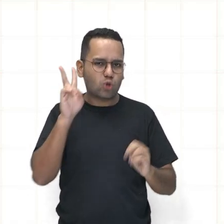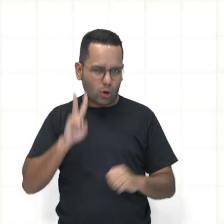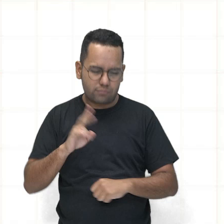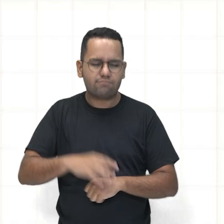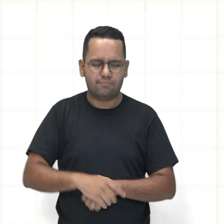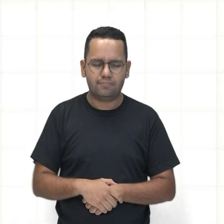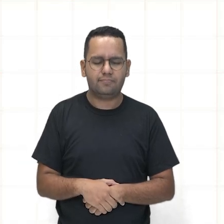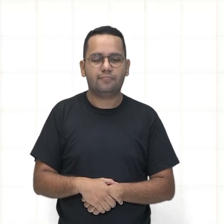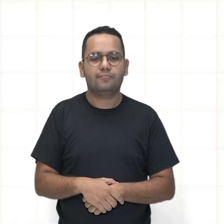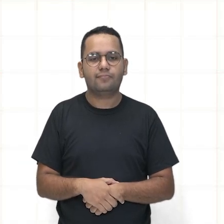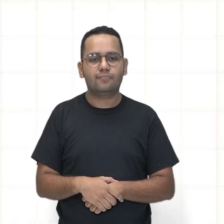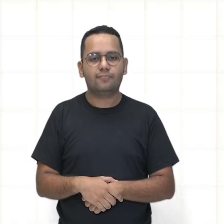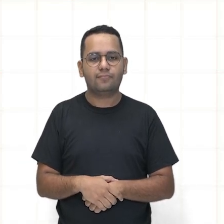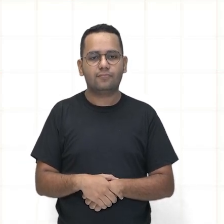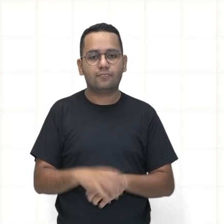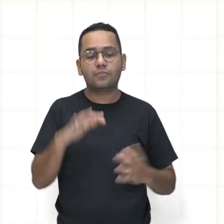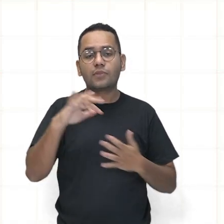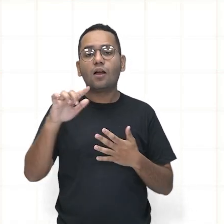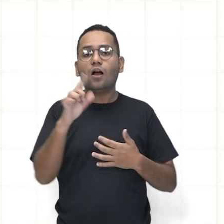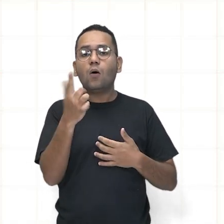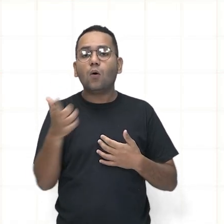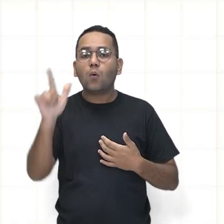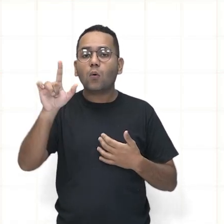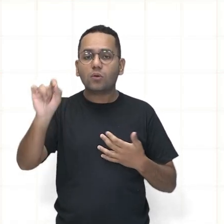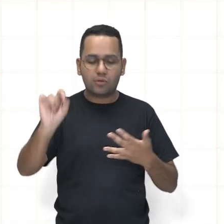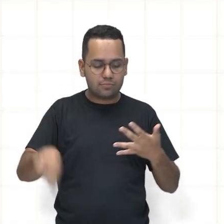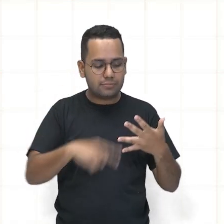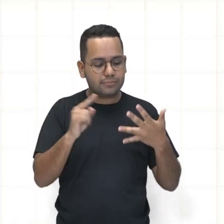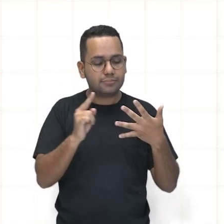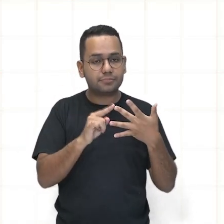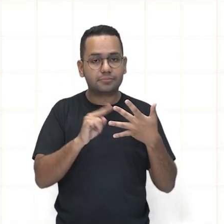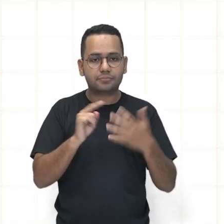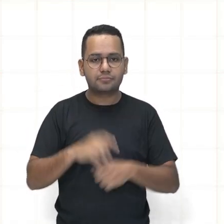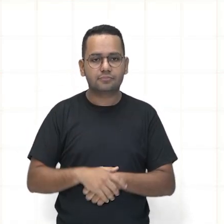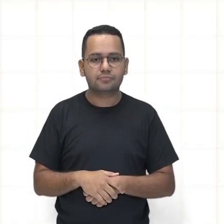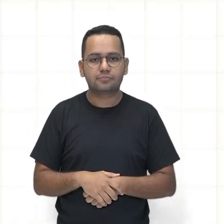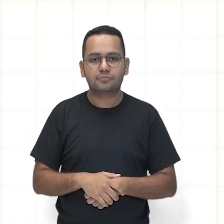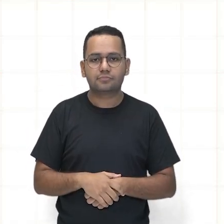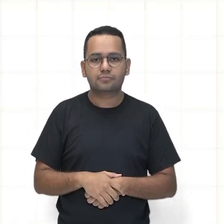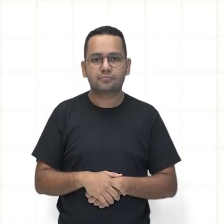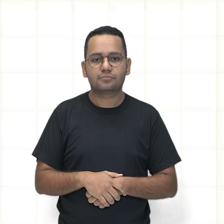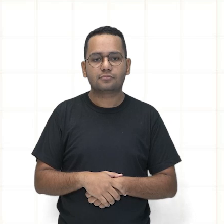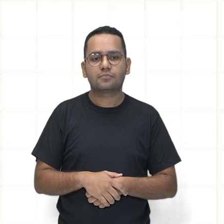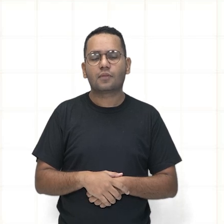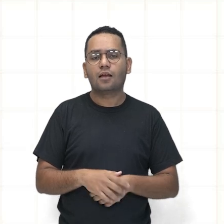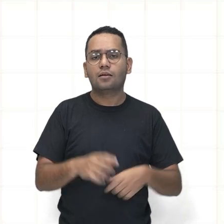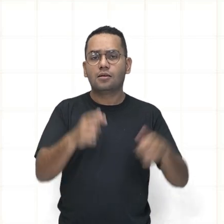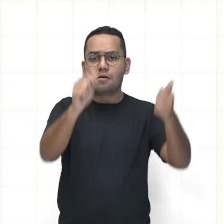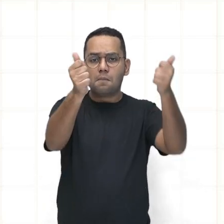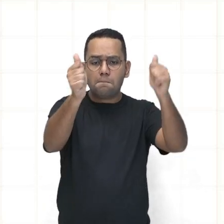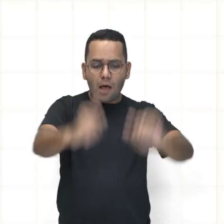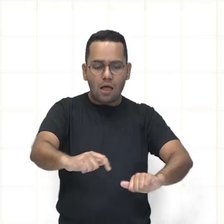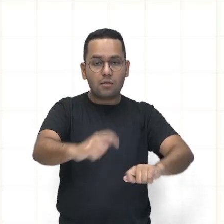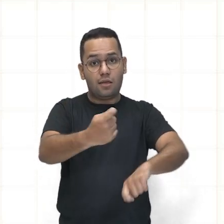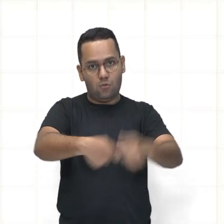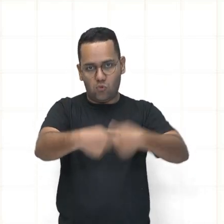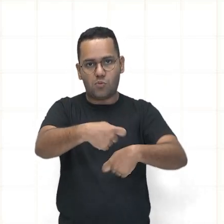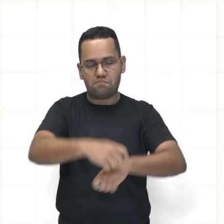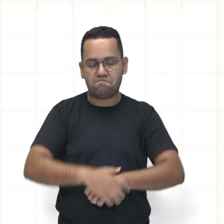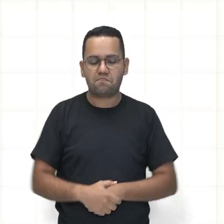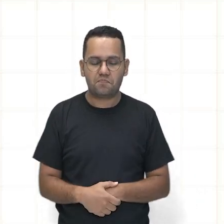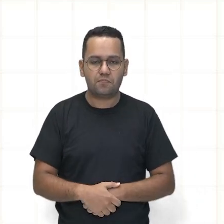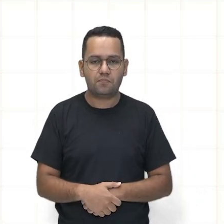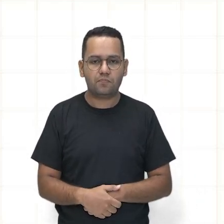para esse contexto do movimento republicano é justamente a crise econômica. Lembrem que, quando eu tenho